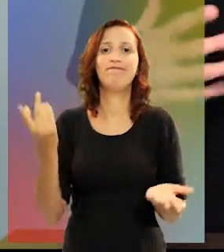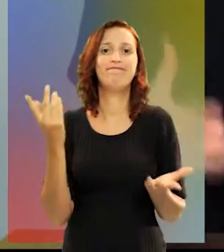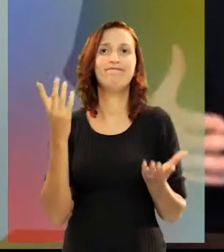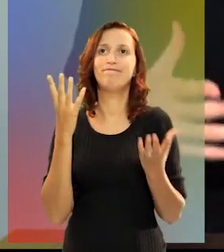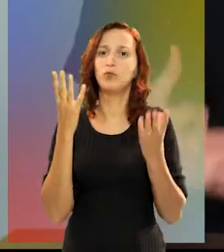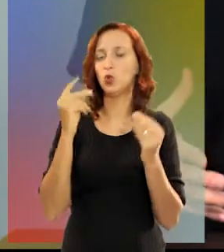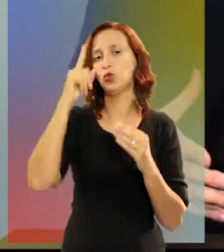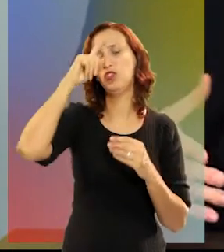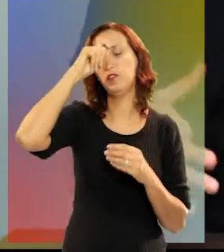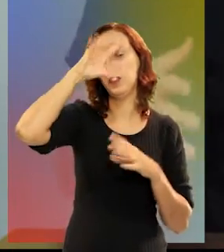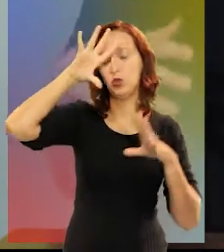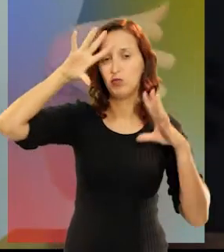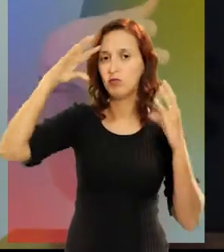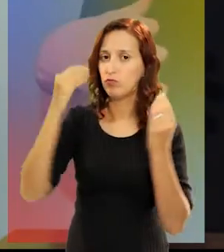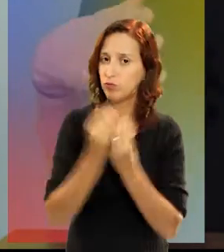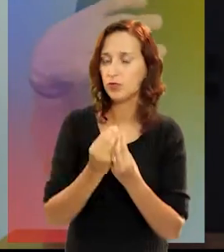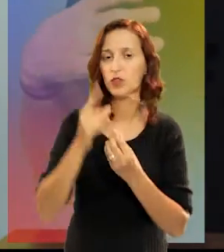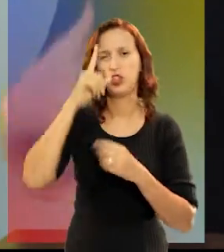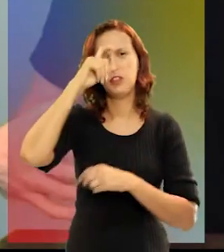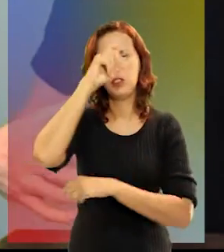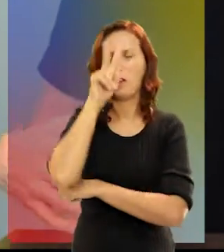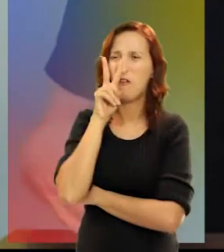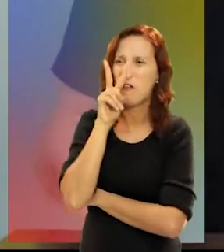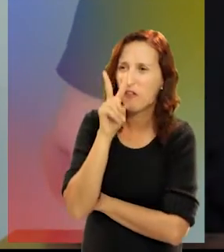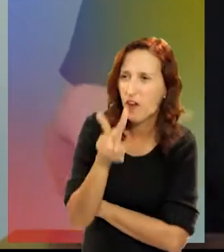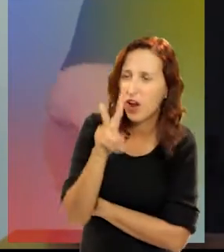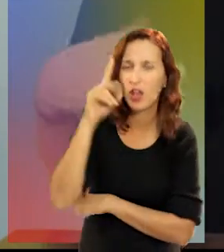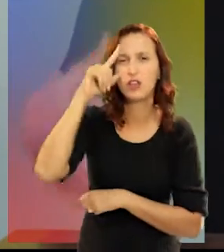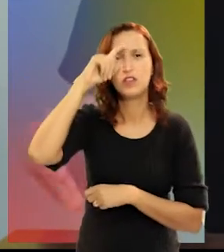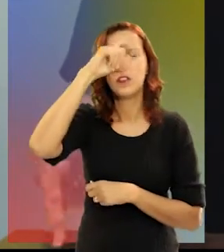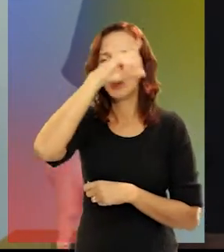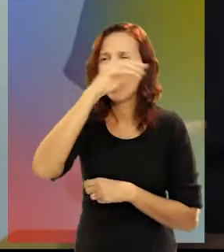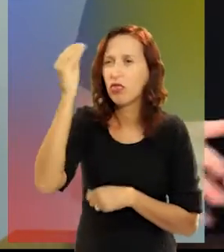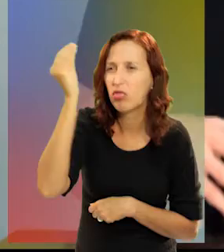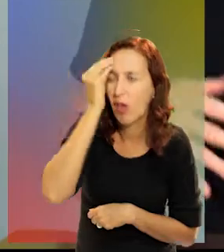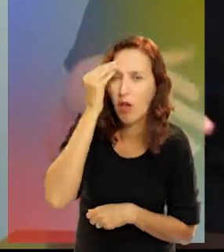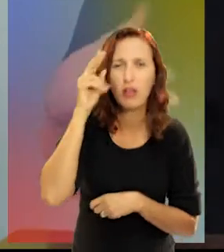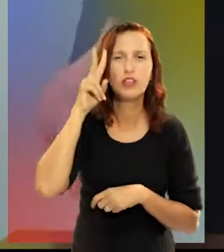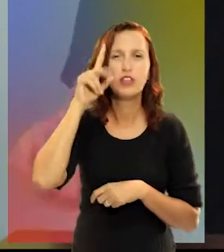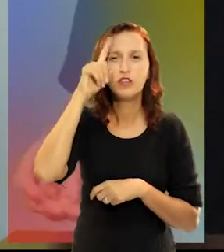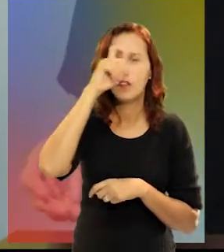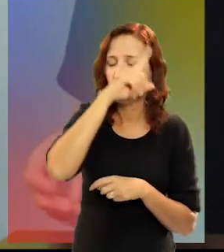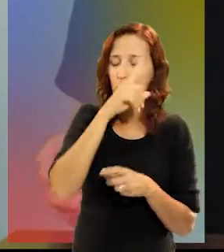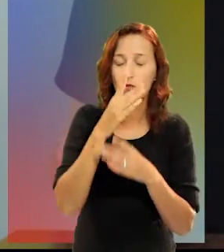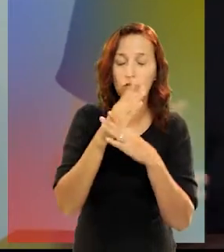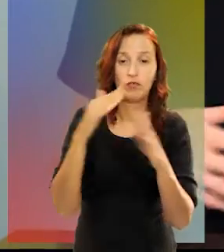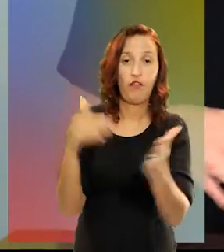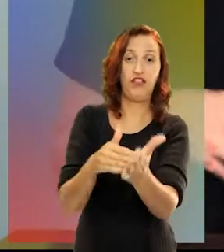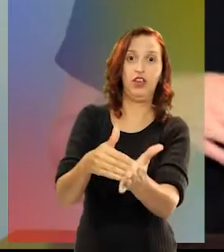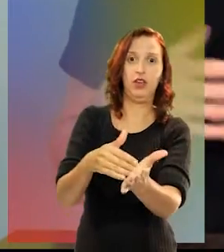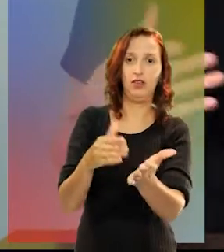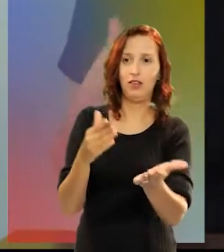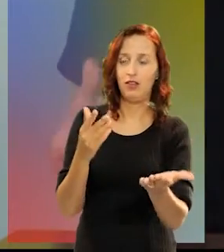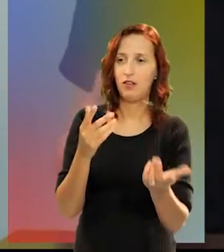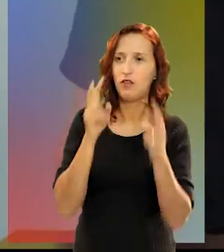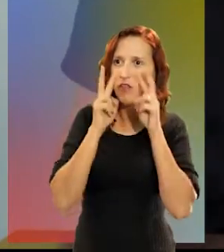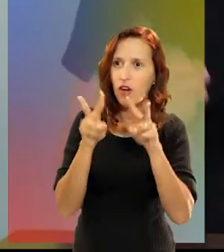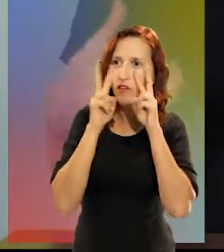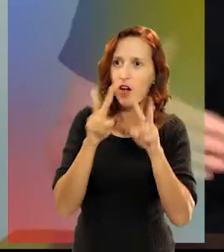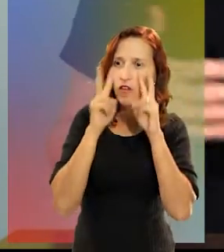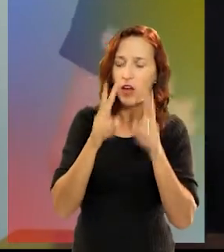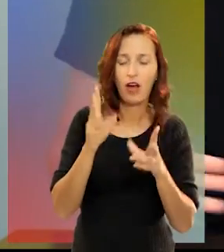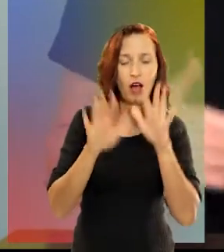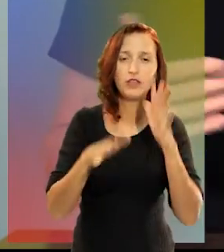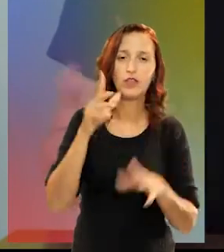é muito difícil. Difícil de você ver, difícil de você entender, difícil de você terminar. Né? Você tem que ver várias